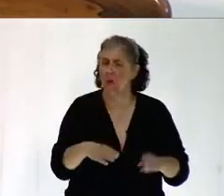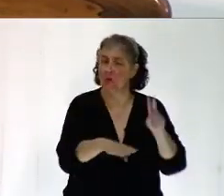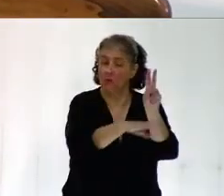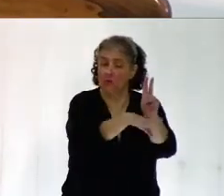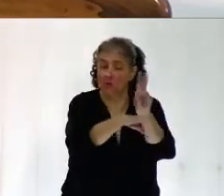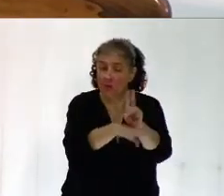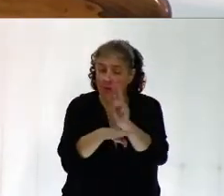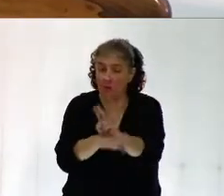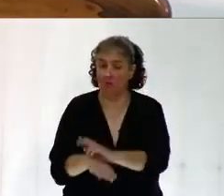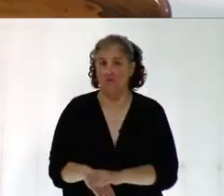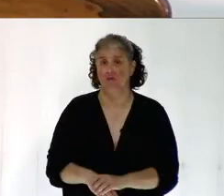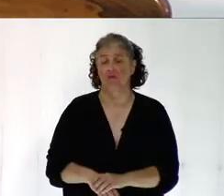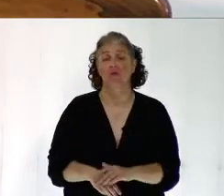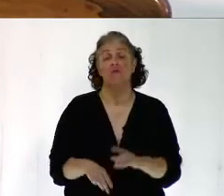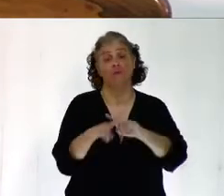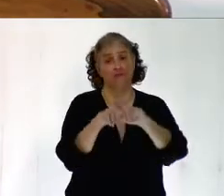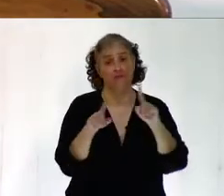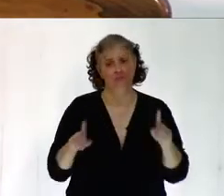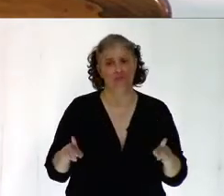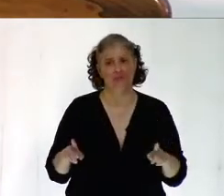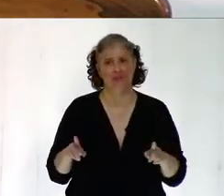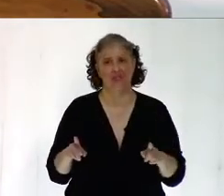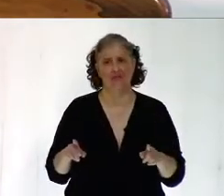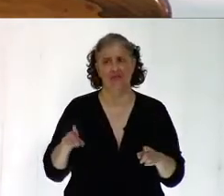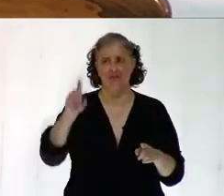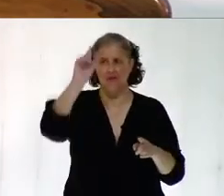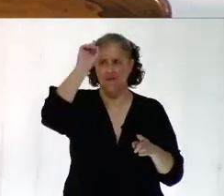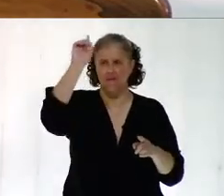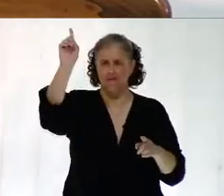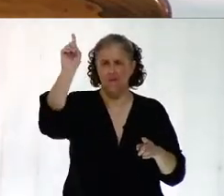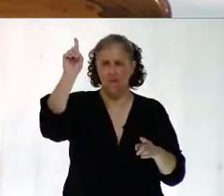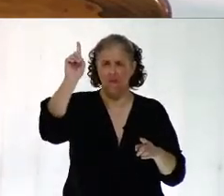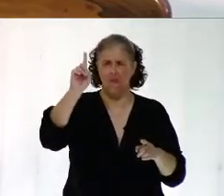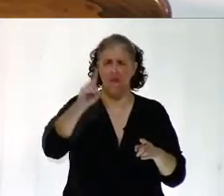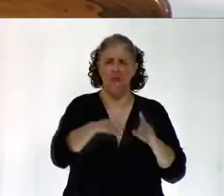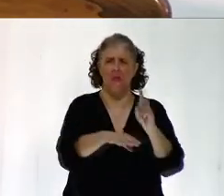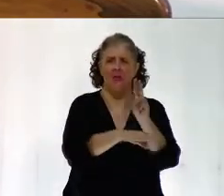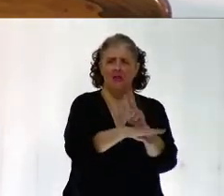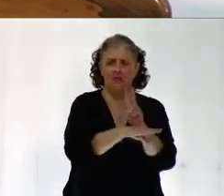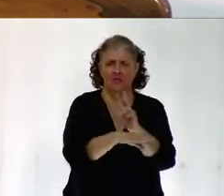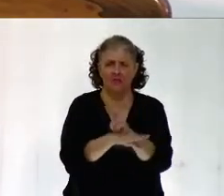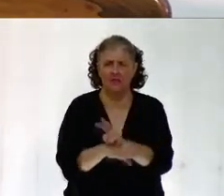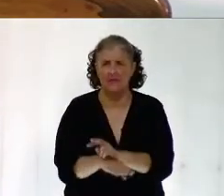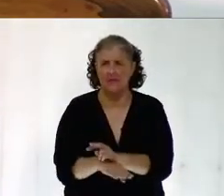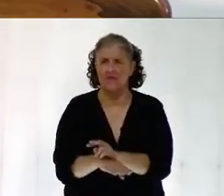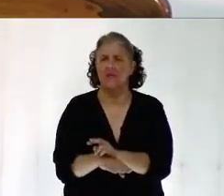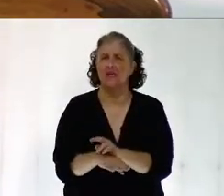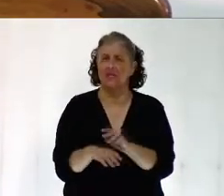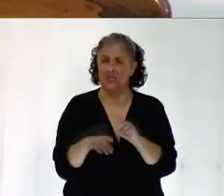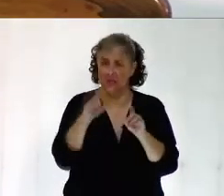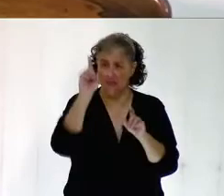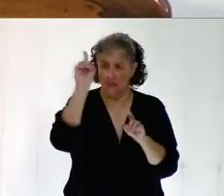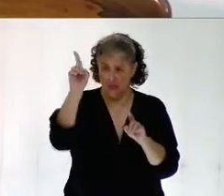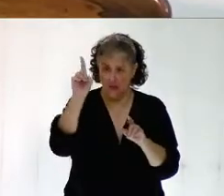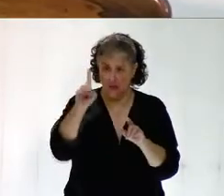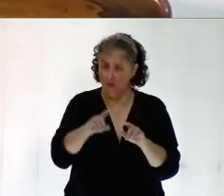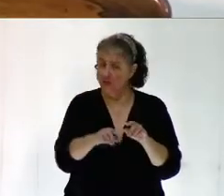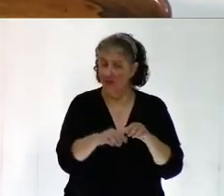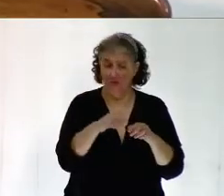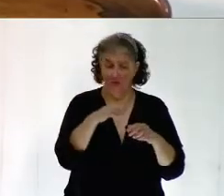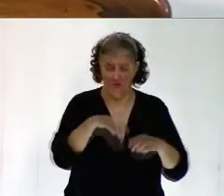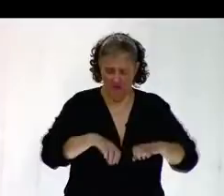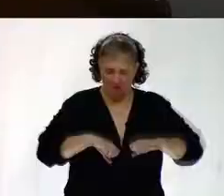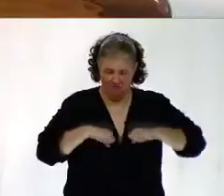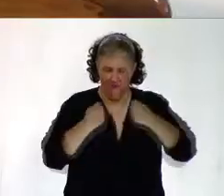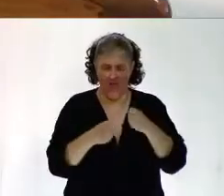do senhor teu deus não se acenda contra ti e te destrua de sobre a face da terra e então ou 16